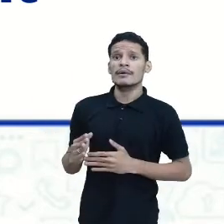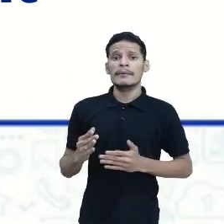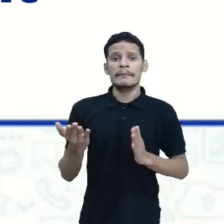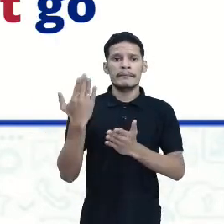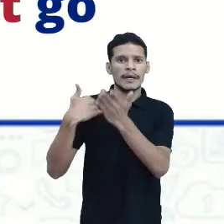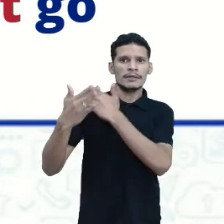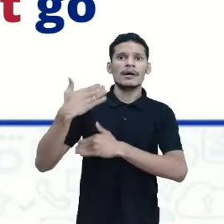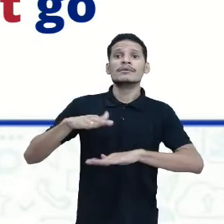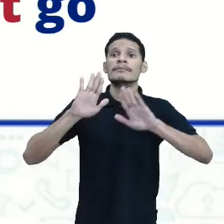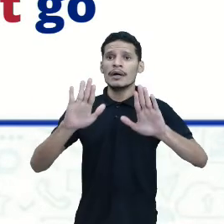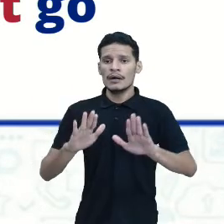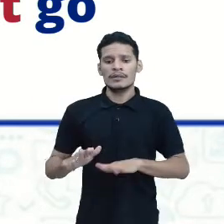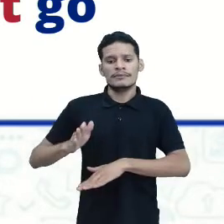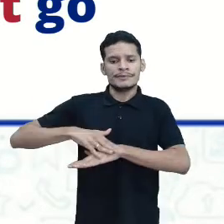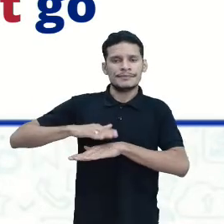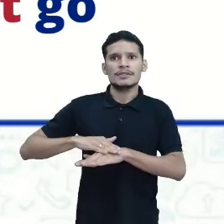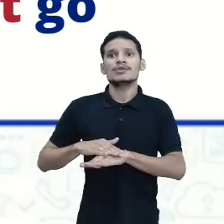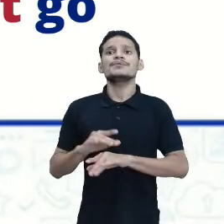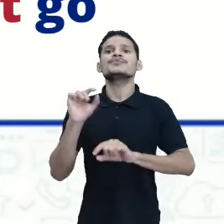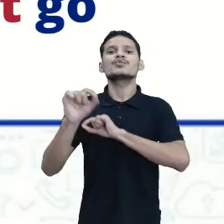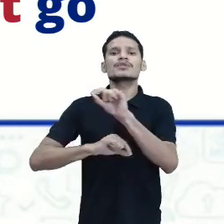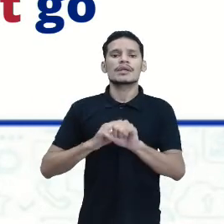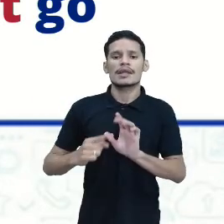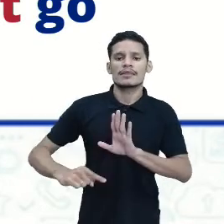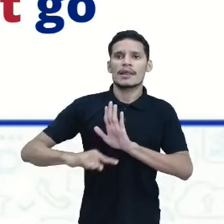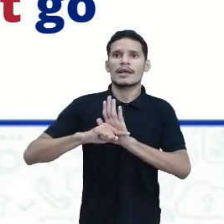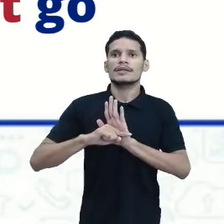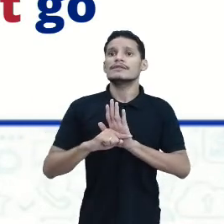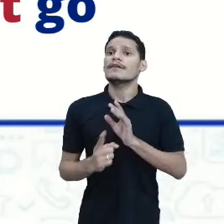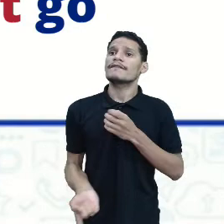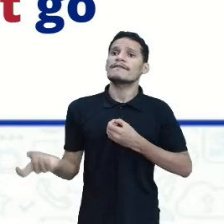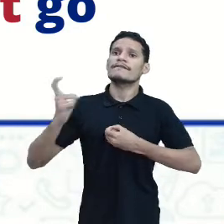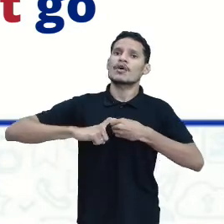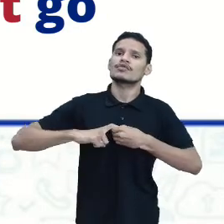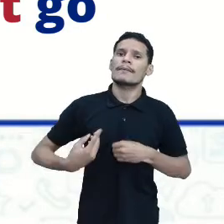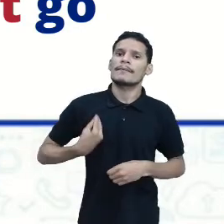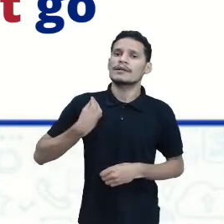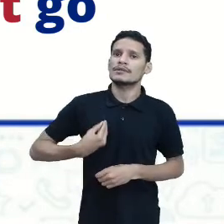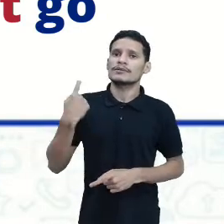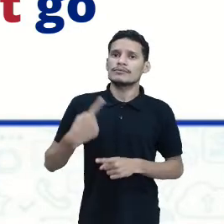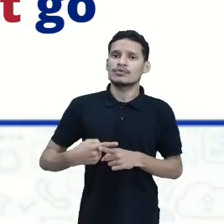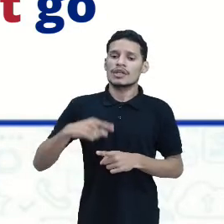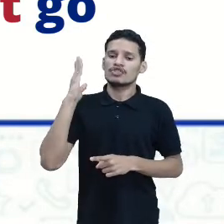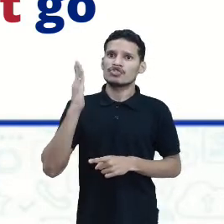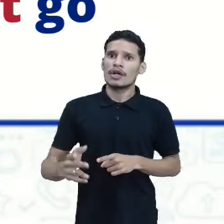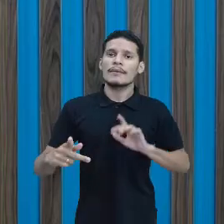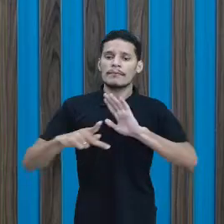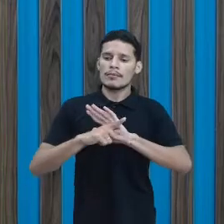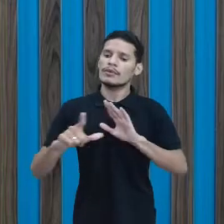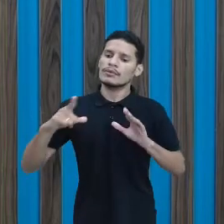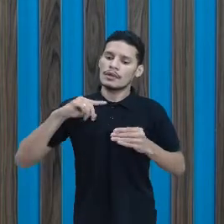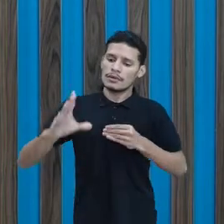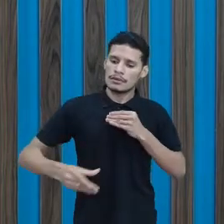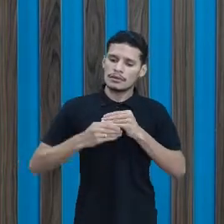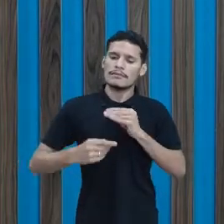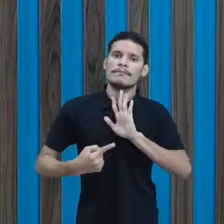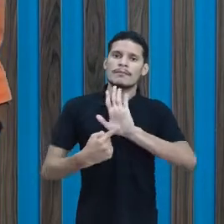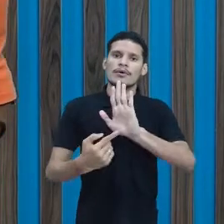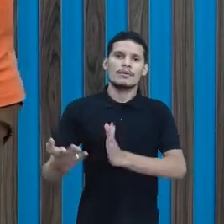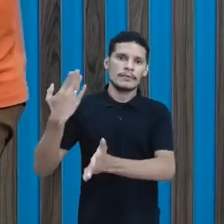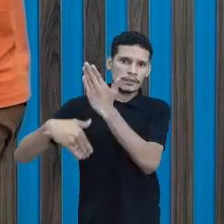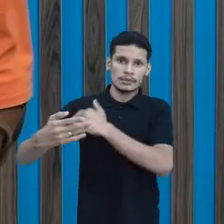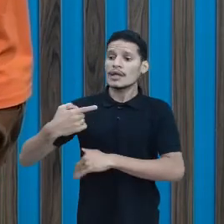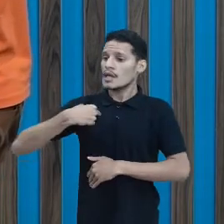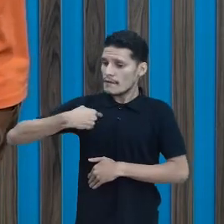na negativa, o verbo volta para o presente porque já está sendo expresso no passado através de auxiliar. Então, eu